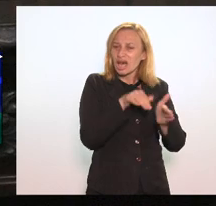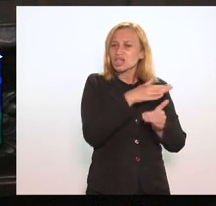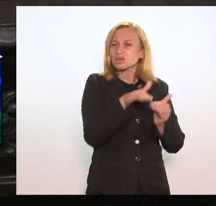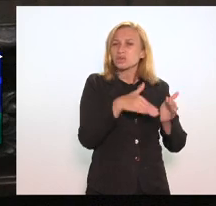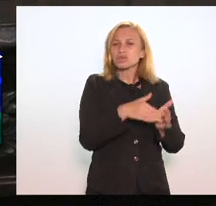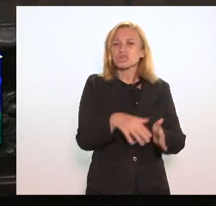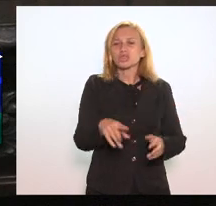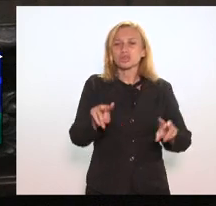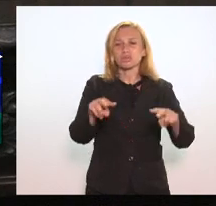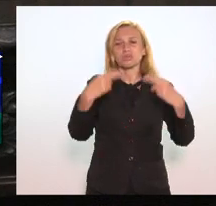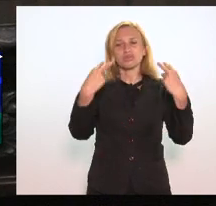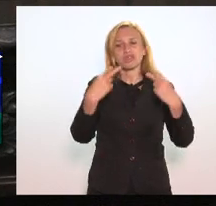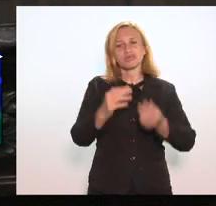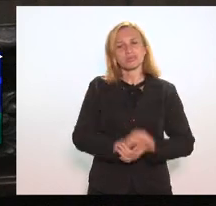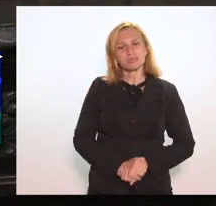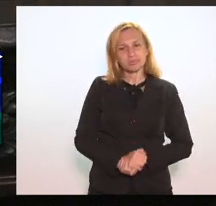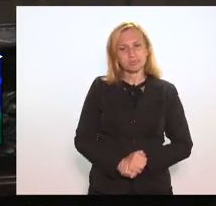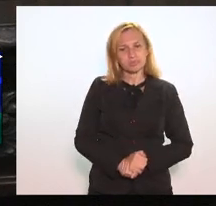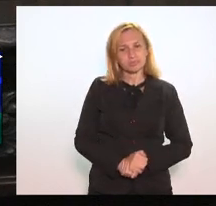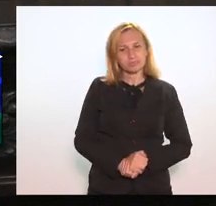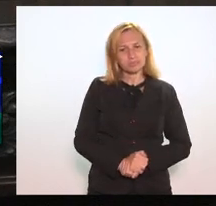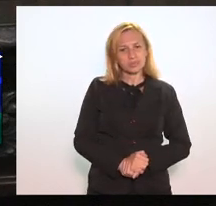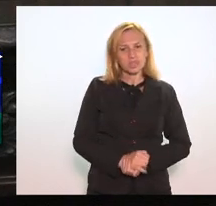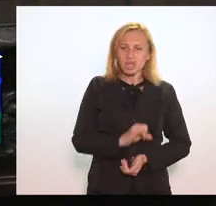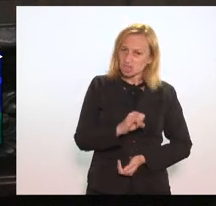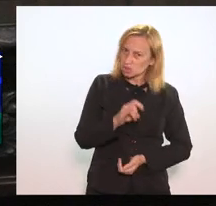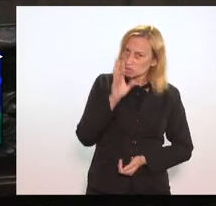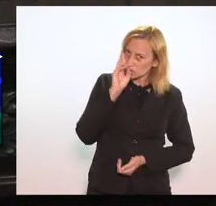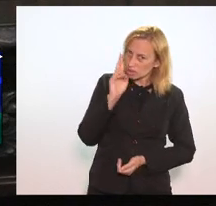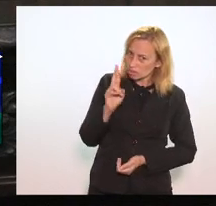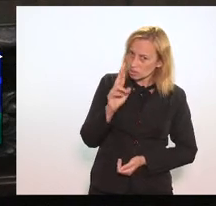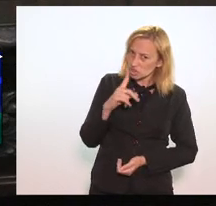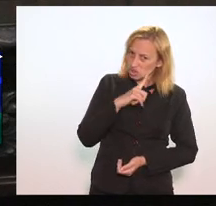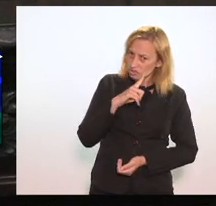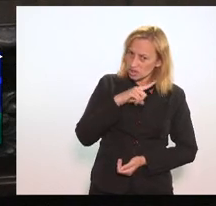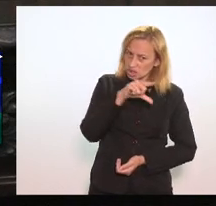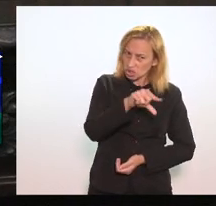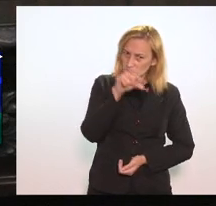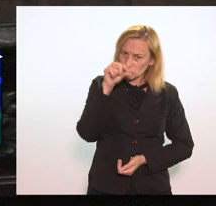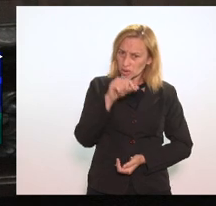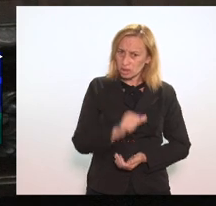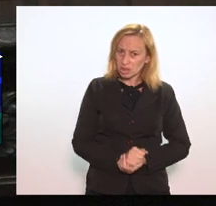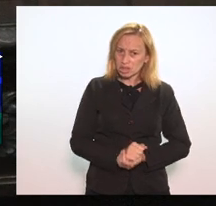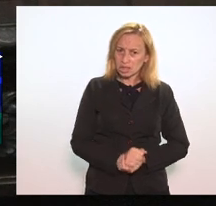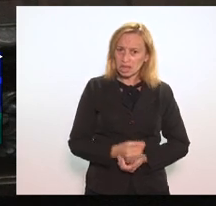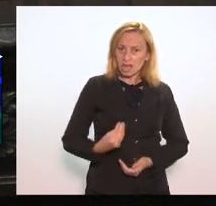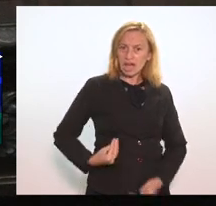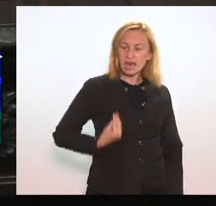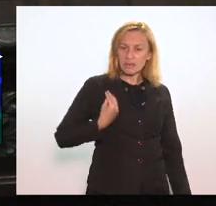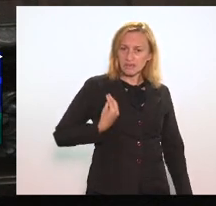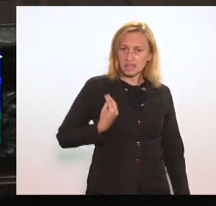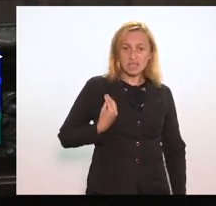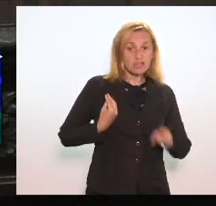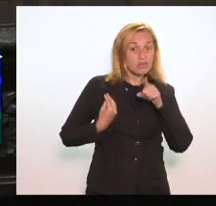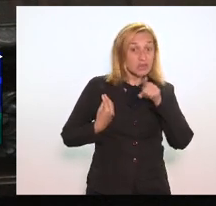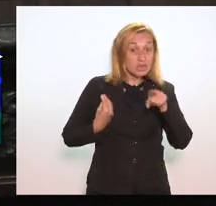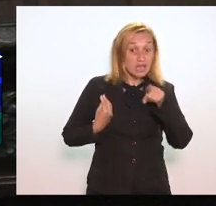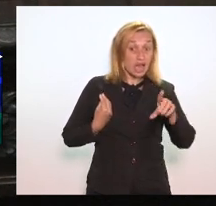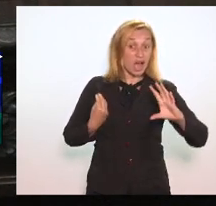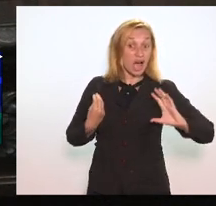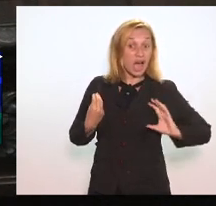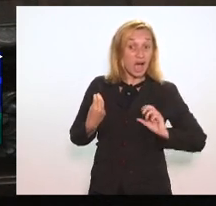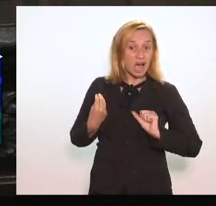assistindo me ouvindo E se o senhor estivesse que escolher entre a vida de quem você ama